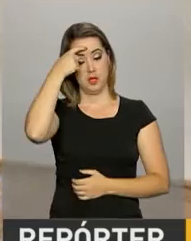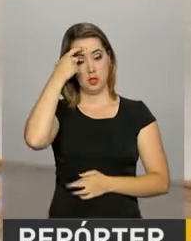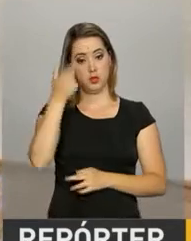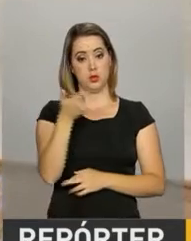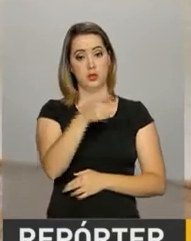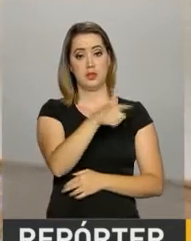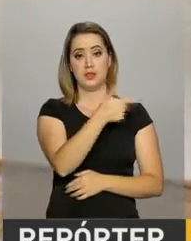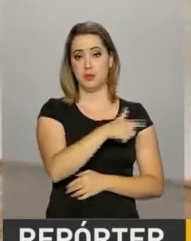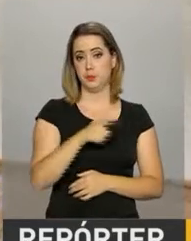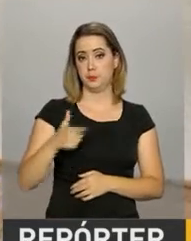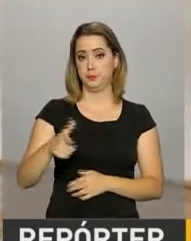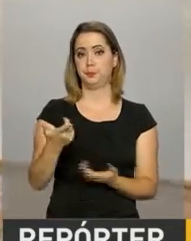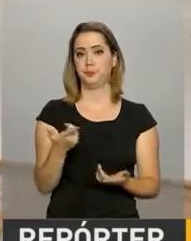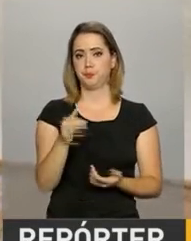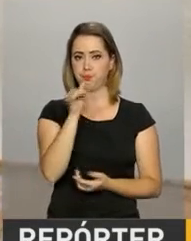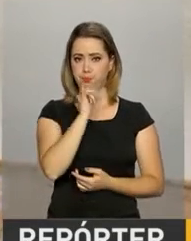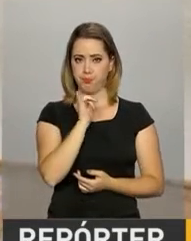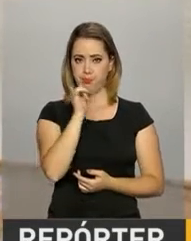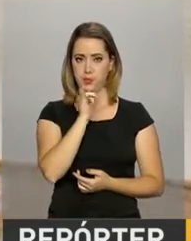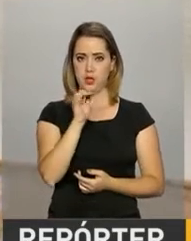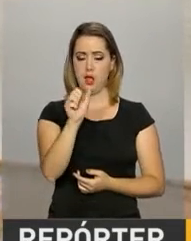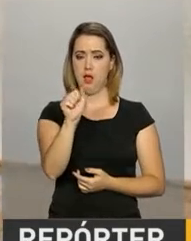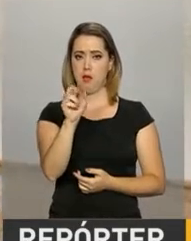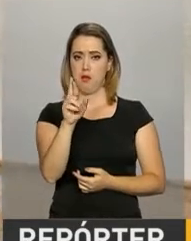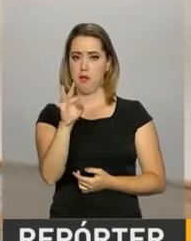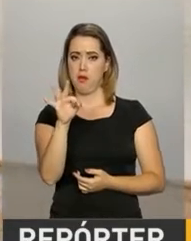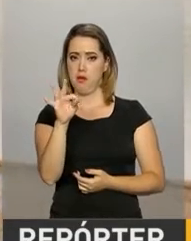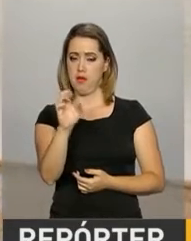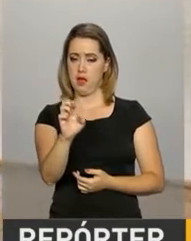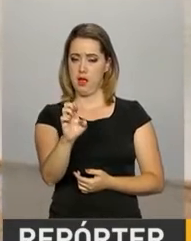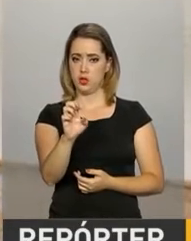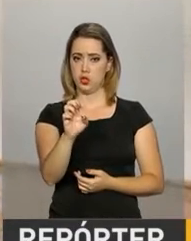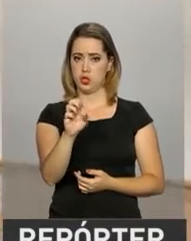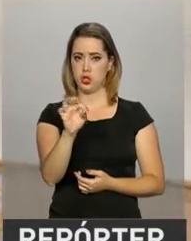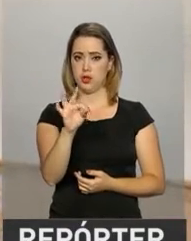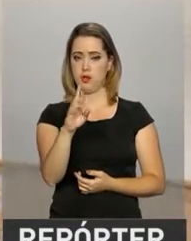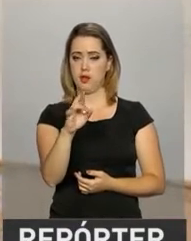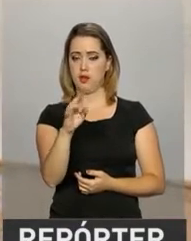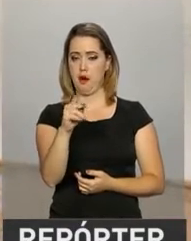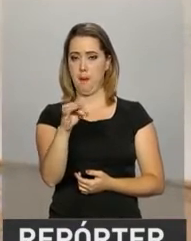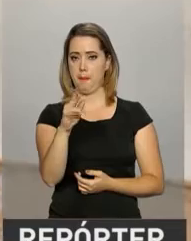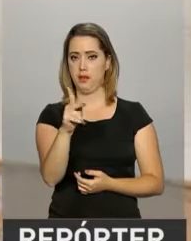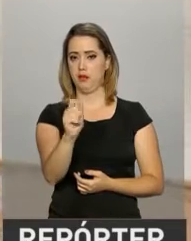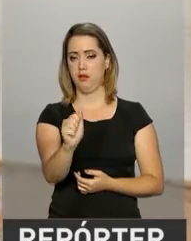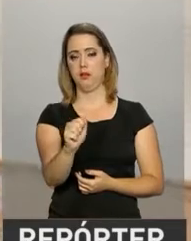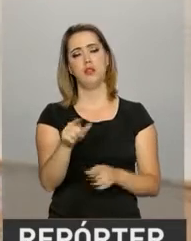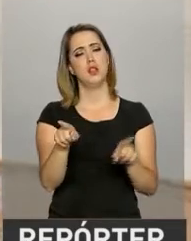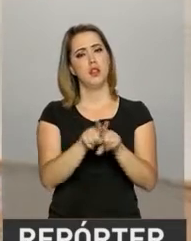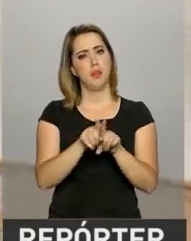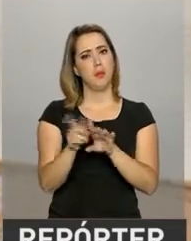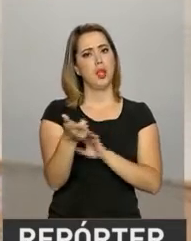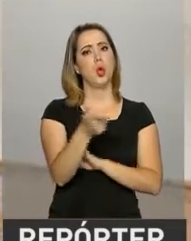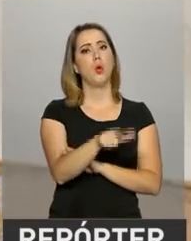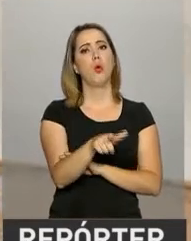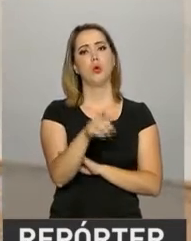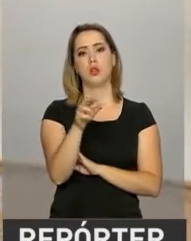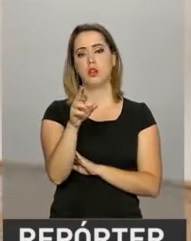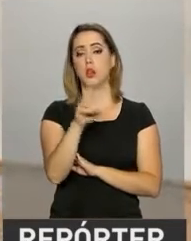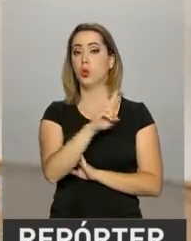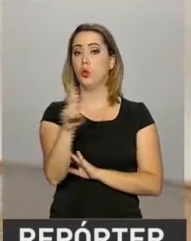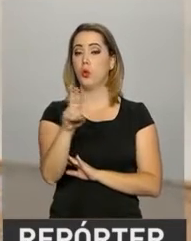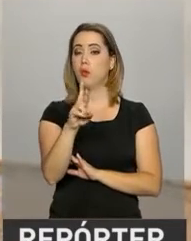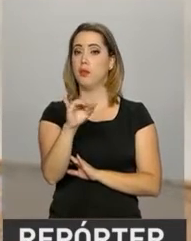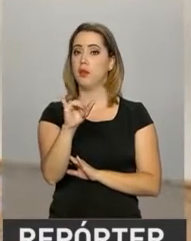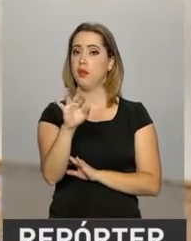não convencionais como a arte terapia e o reiki passaram a integrar esse ano a política nacional de práticas integrativas e